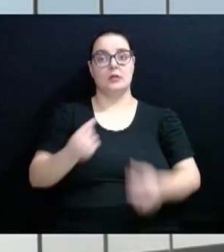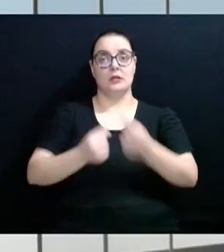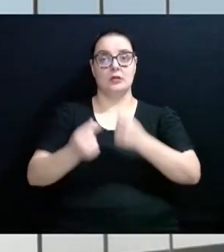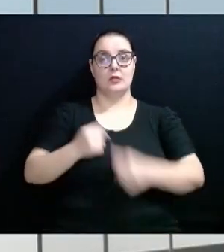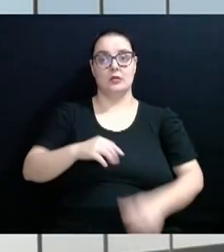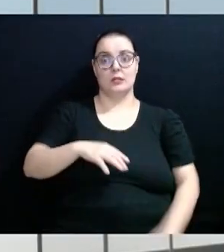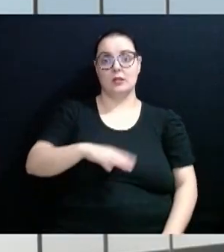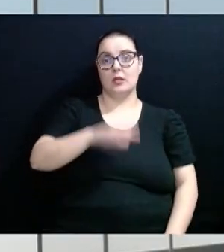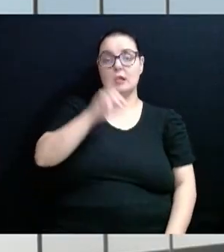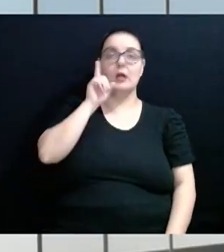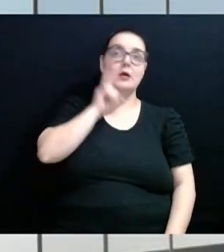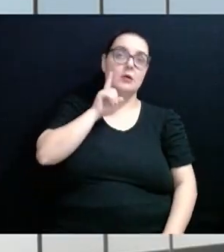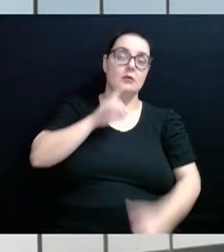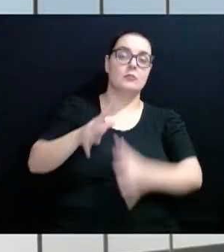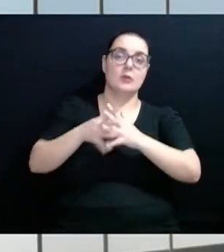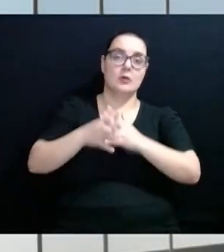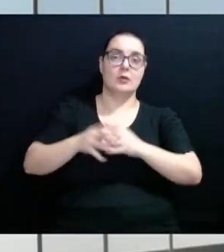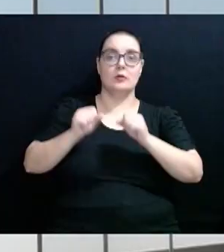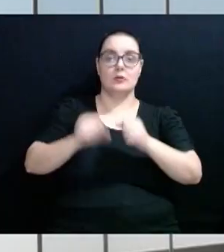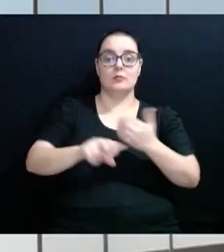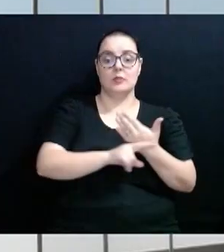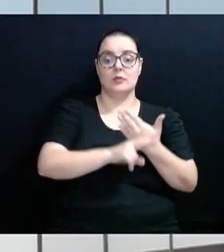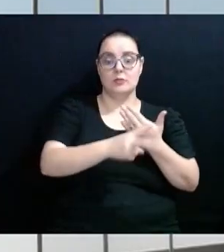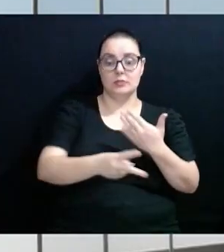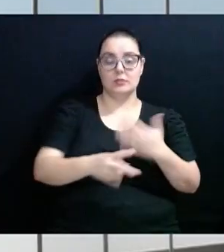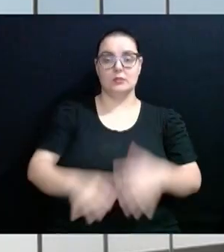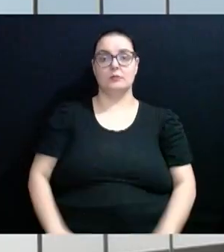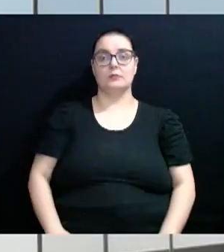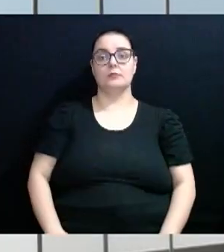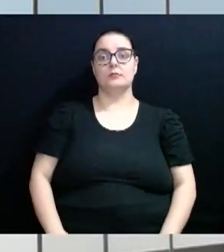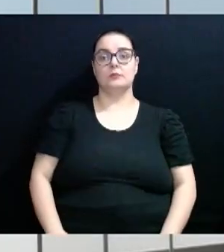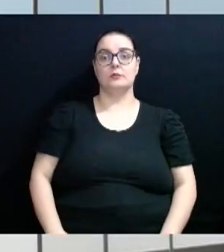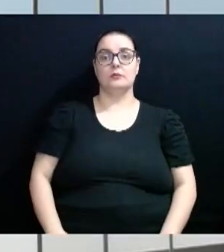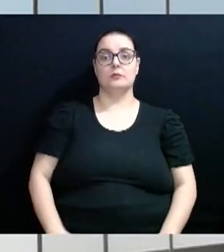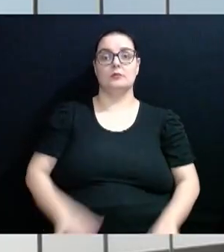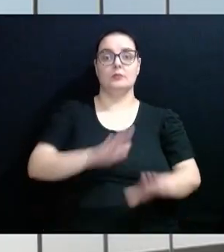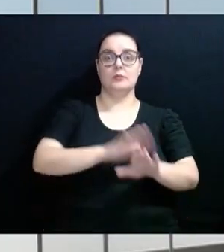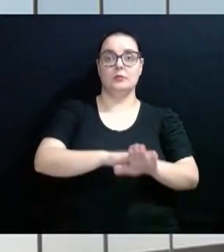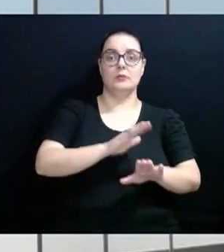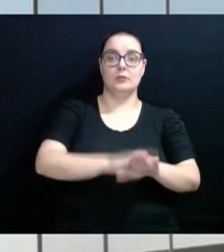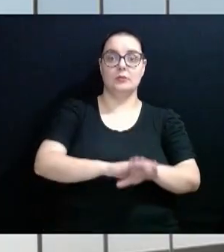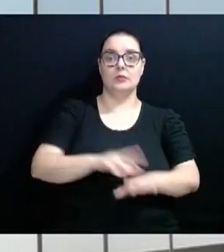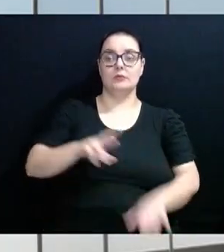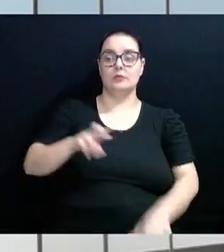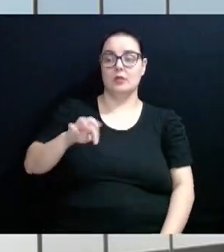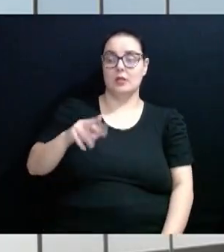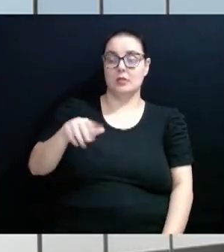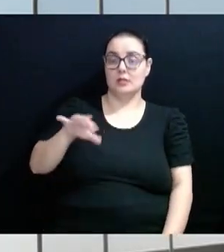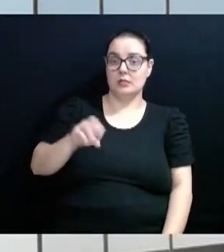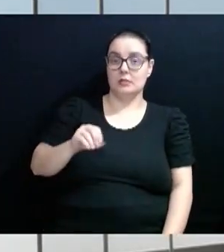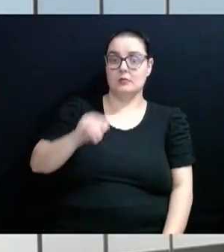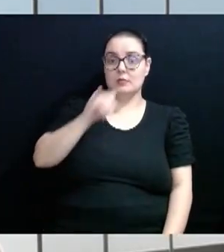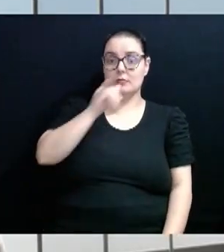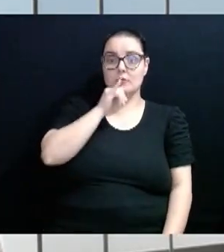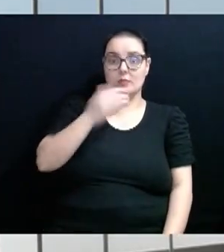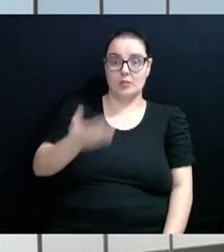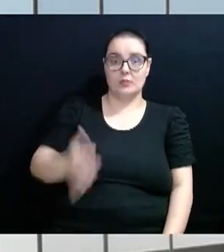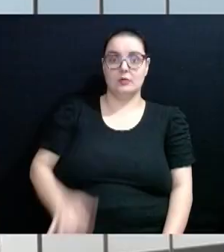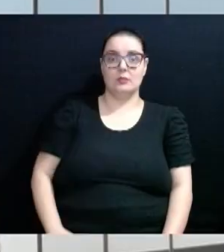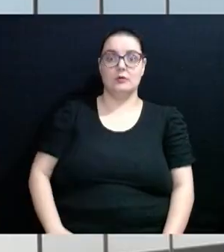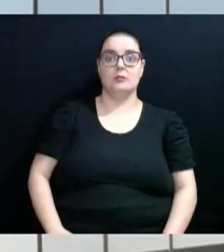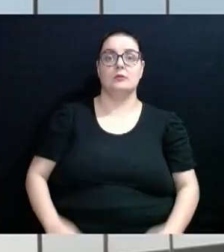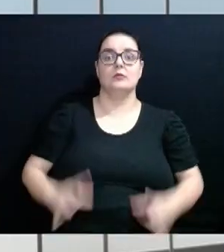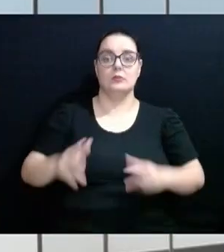poderiam ser atingidos por medidas de retaliação. Por exemplo, todo o setor farmacêutico,